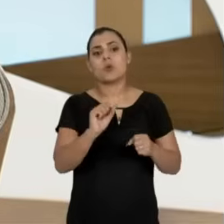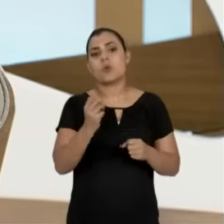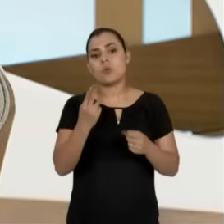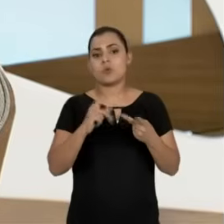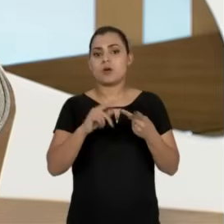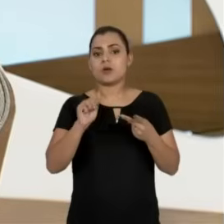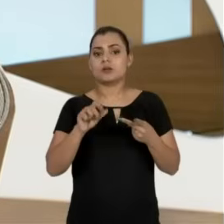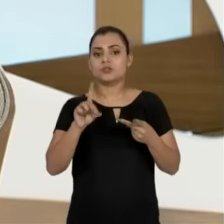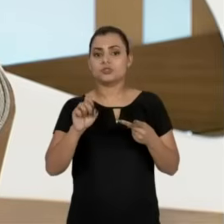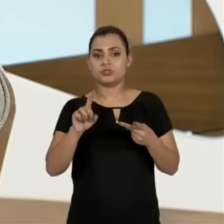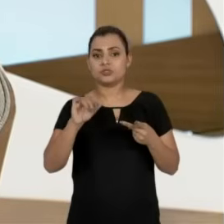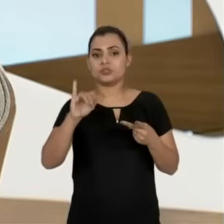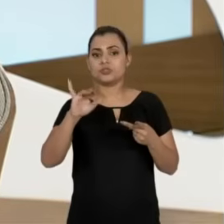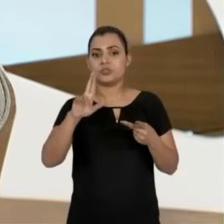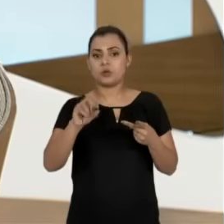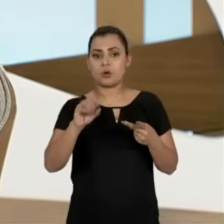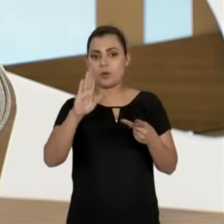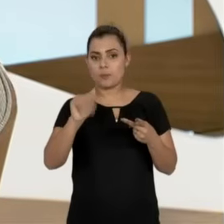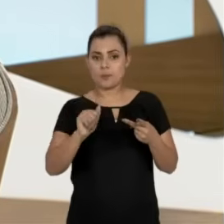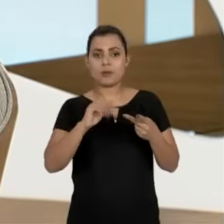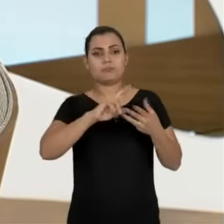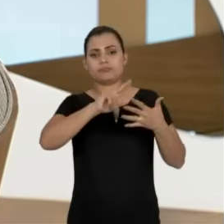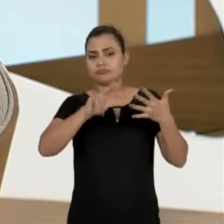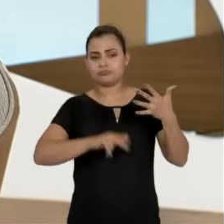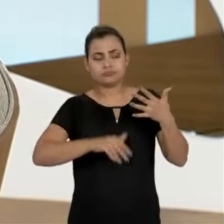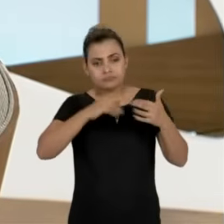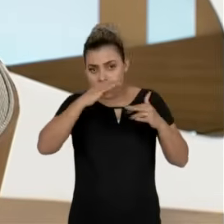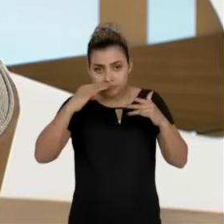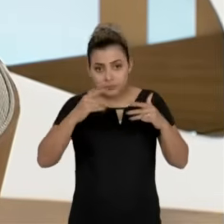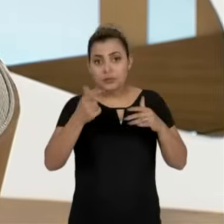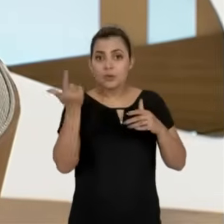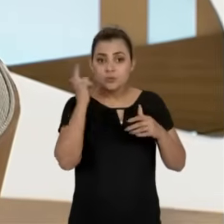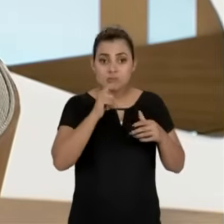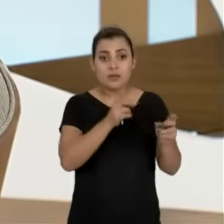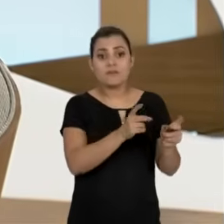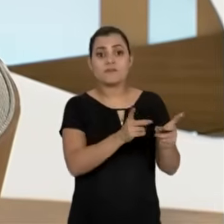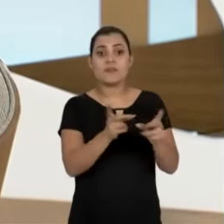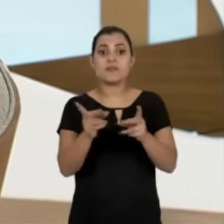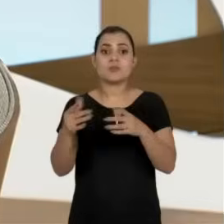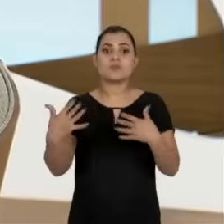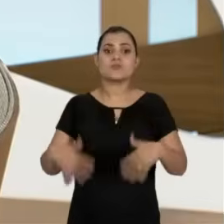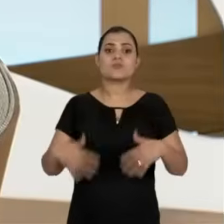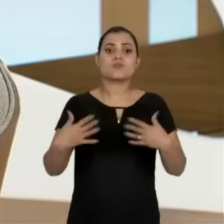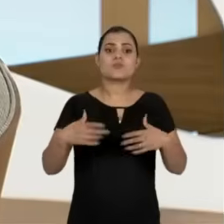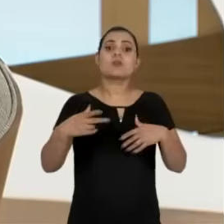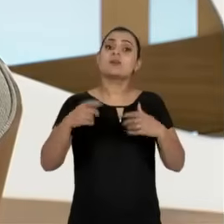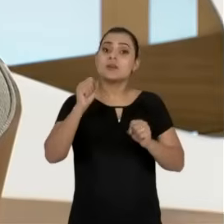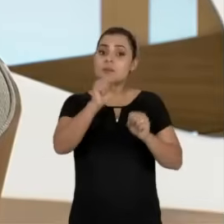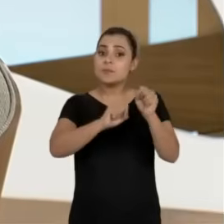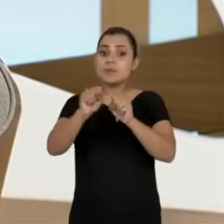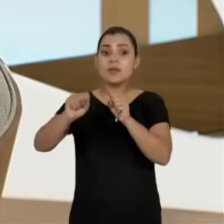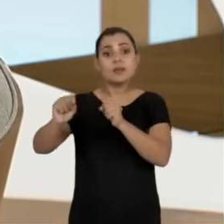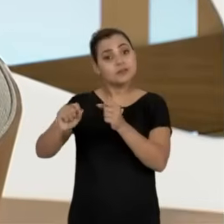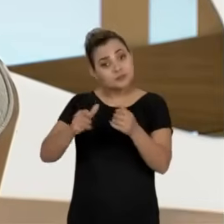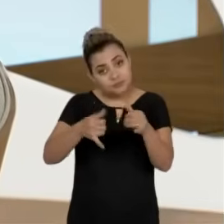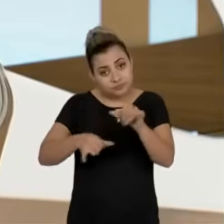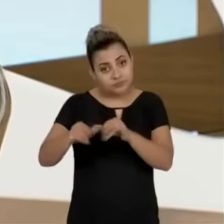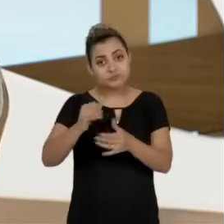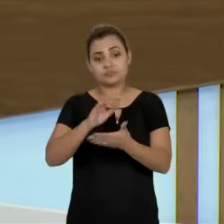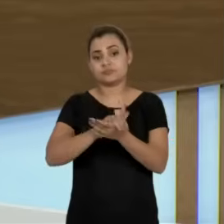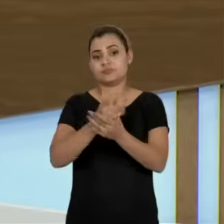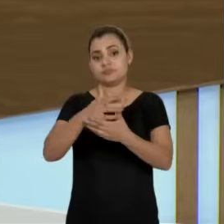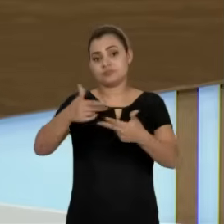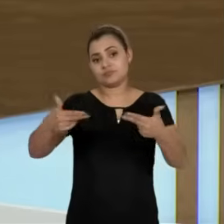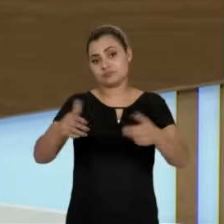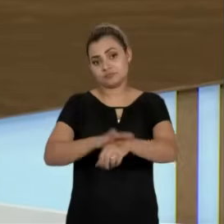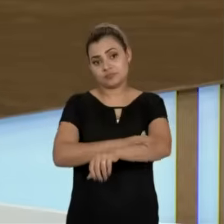então outras essências, elas vão agregar valor e vão vender a um preço enorme para as empresas de cosméticos. Corre, Luciana, por favor.